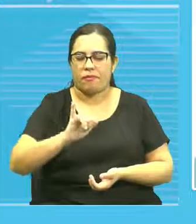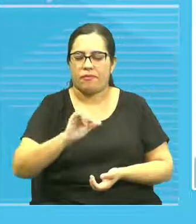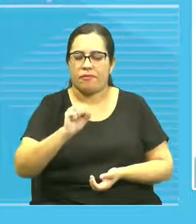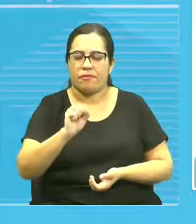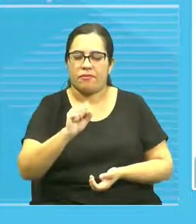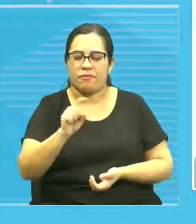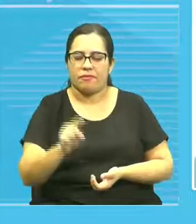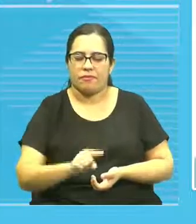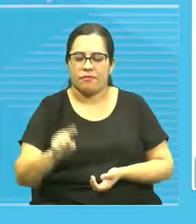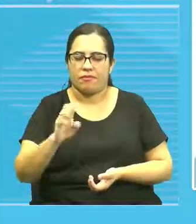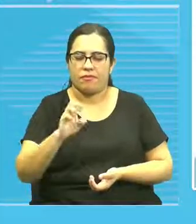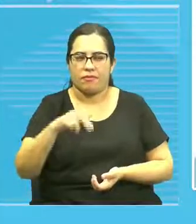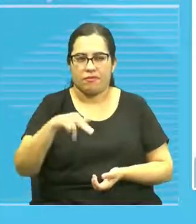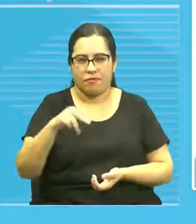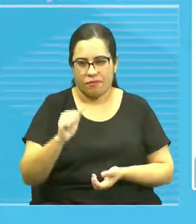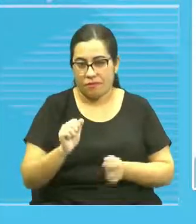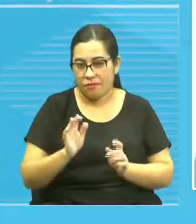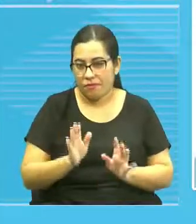Já?